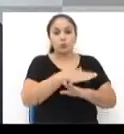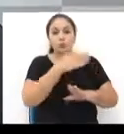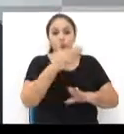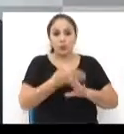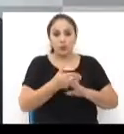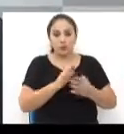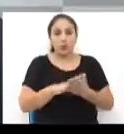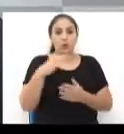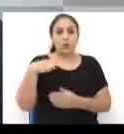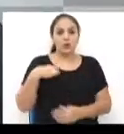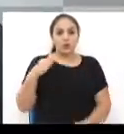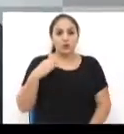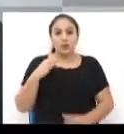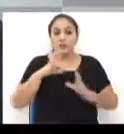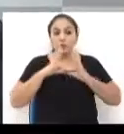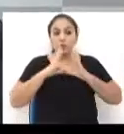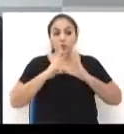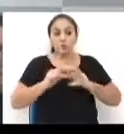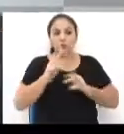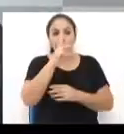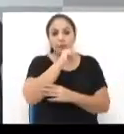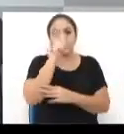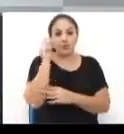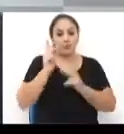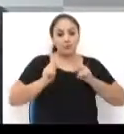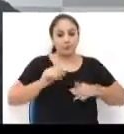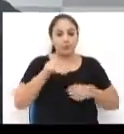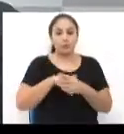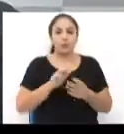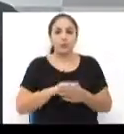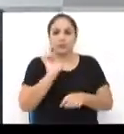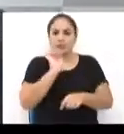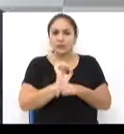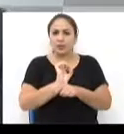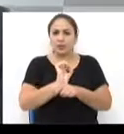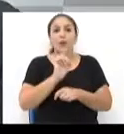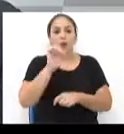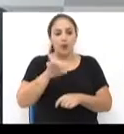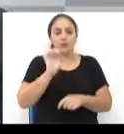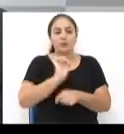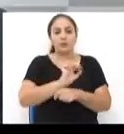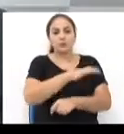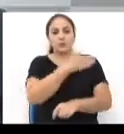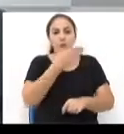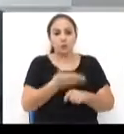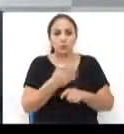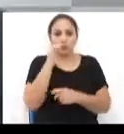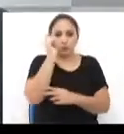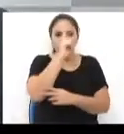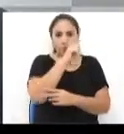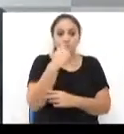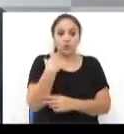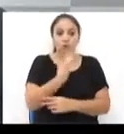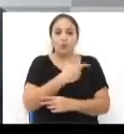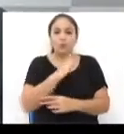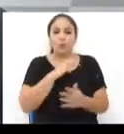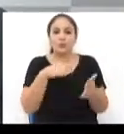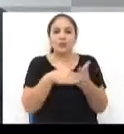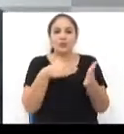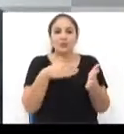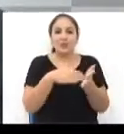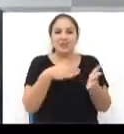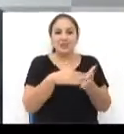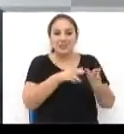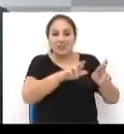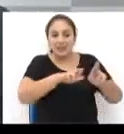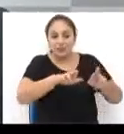seja, os candidatos concorrem em todo o município, e no estado é no estado todo. Isso dificulta muito, porque a gente sabe que uma pessoa ela tem um limite geográfico que é